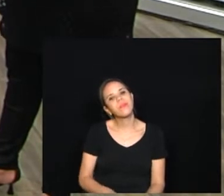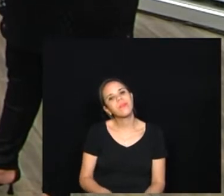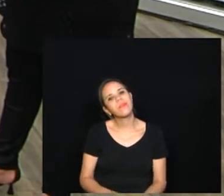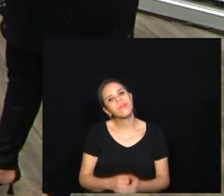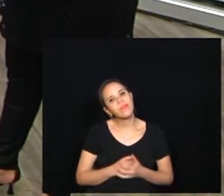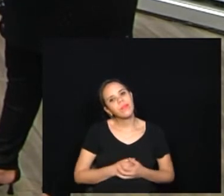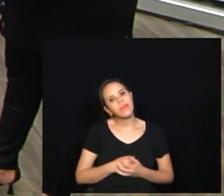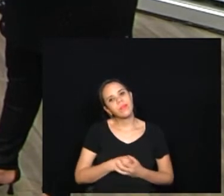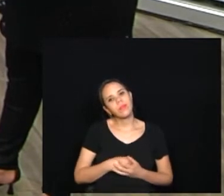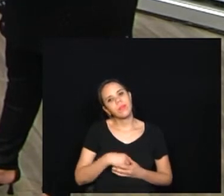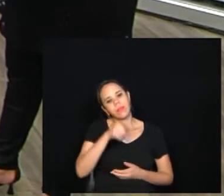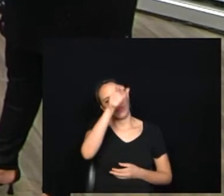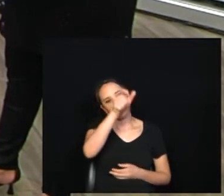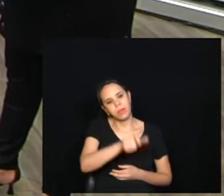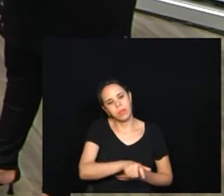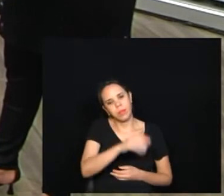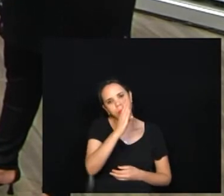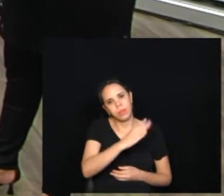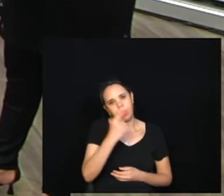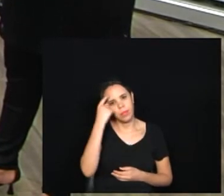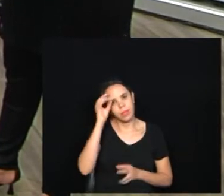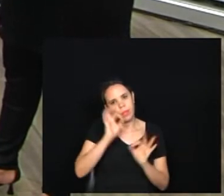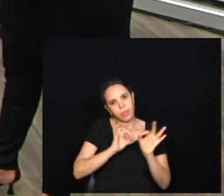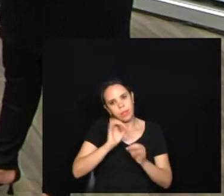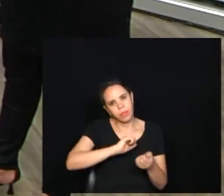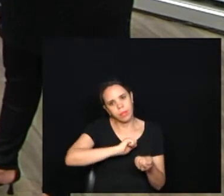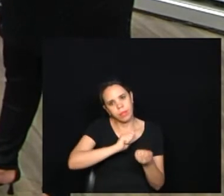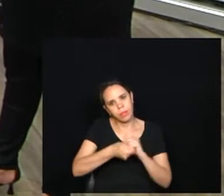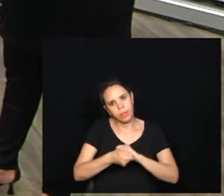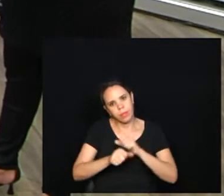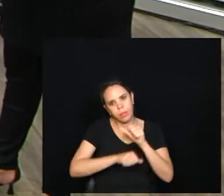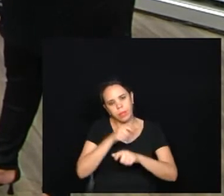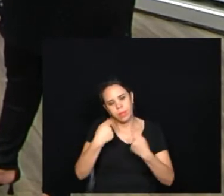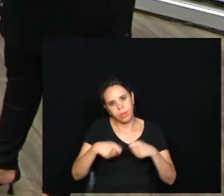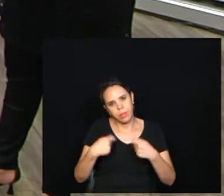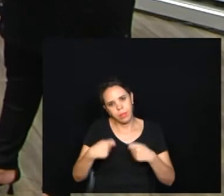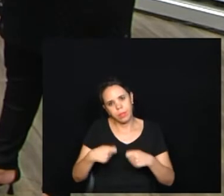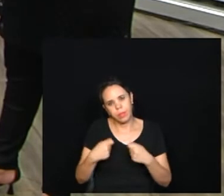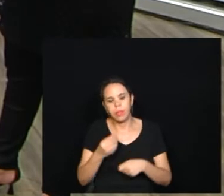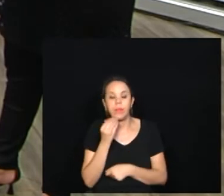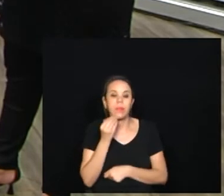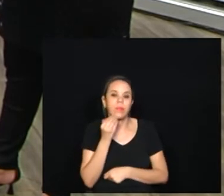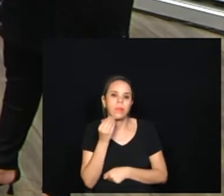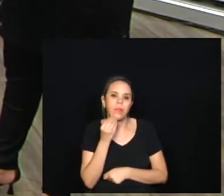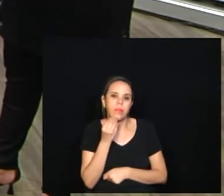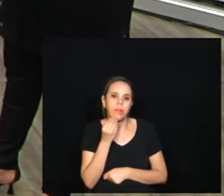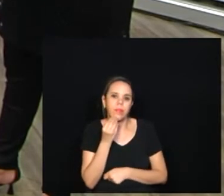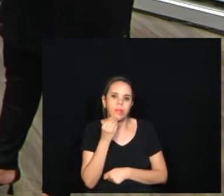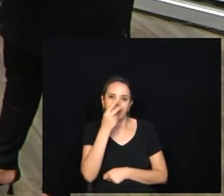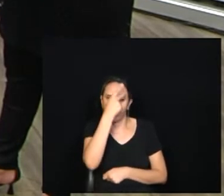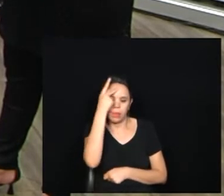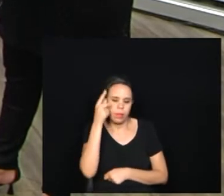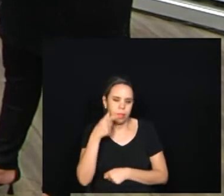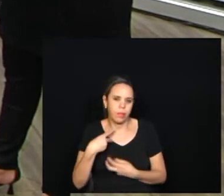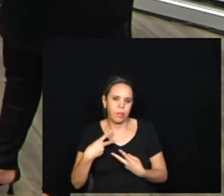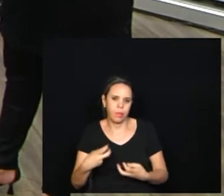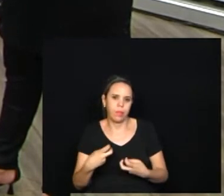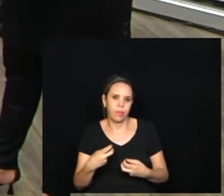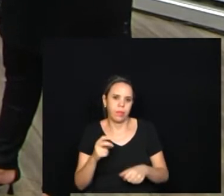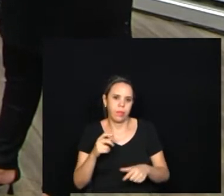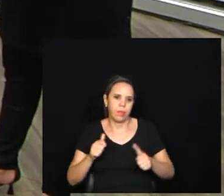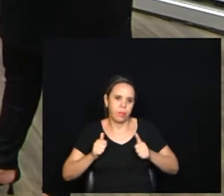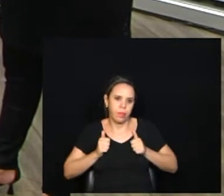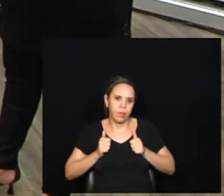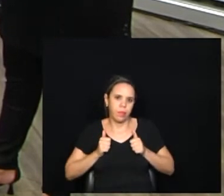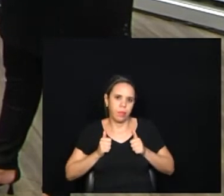Gabriel, é o brasileiro usando da criatividade, transformando a necessidade em oportunidade. Muita gente se viu desempregado. Sim.